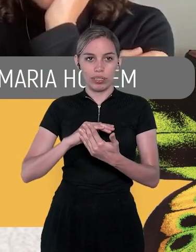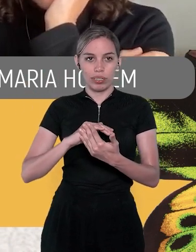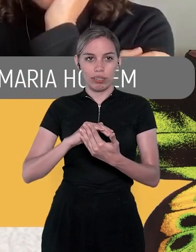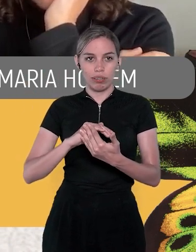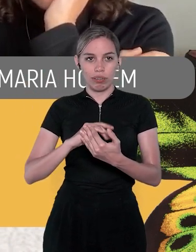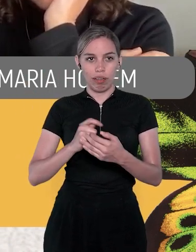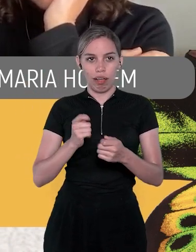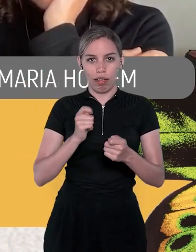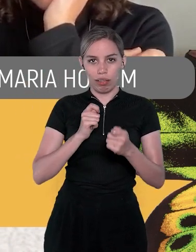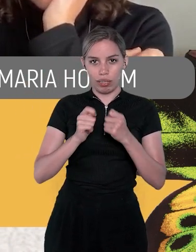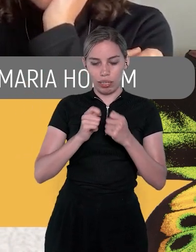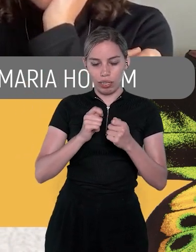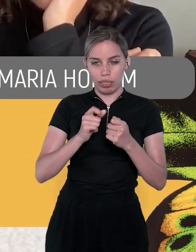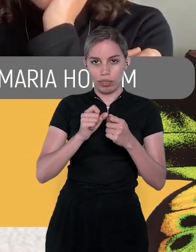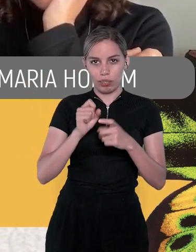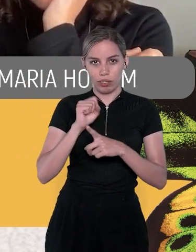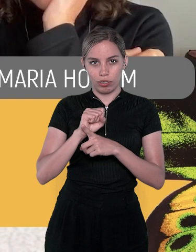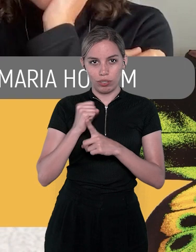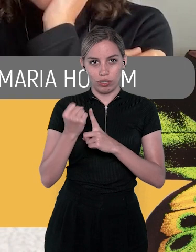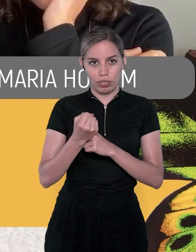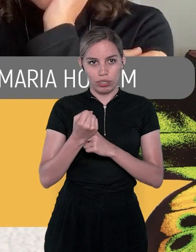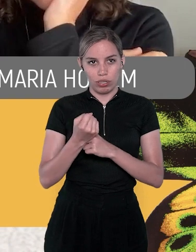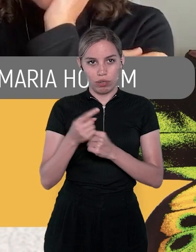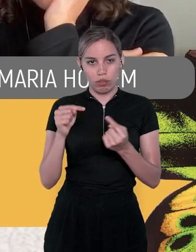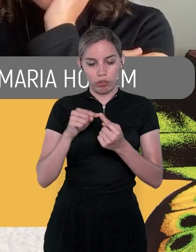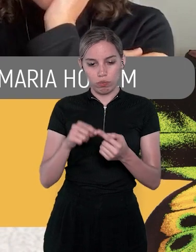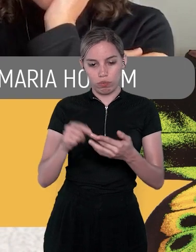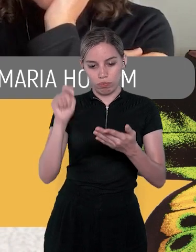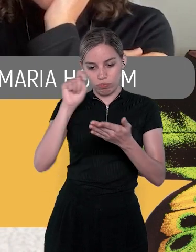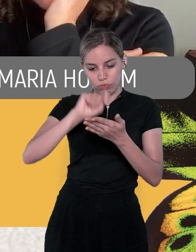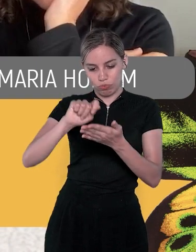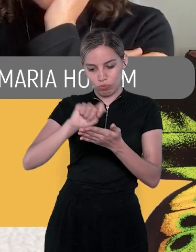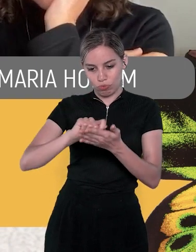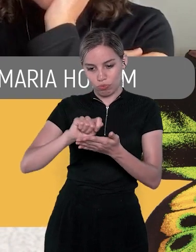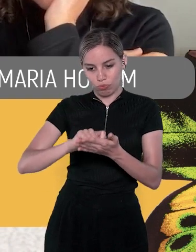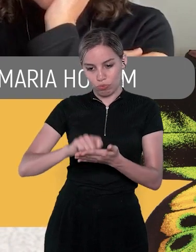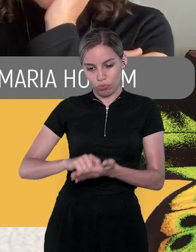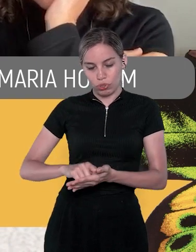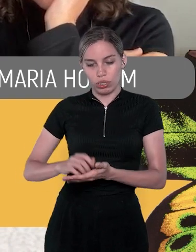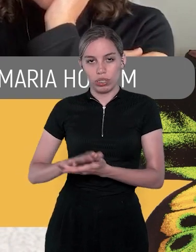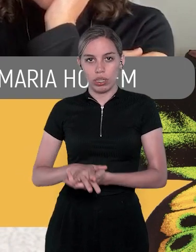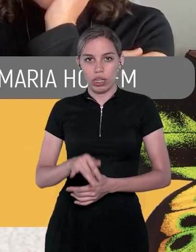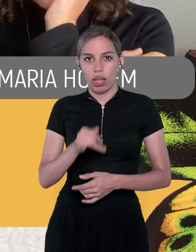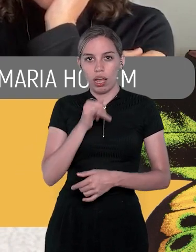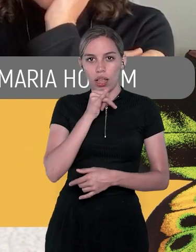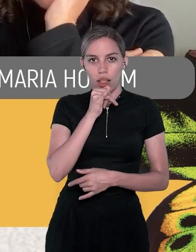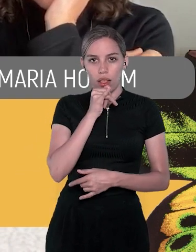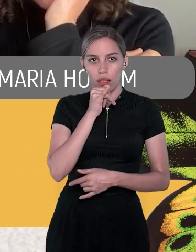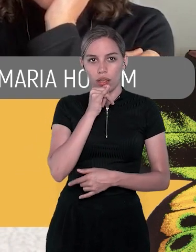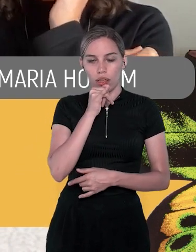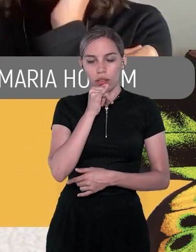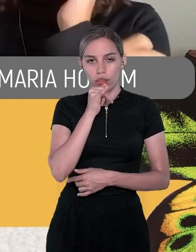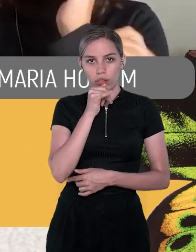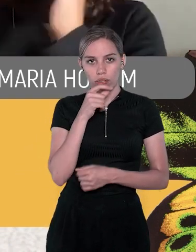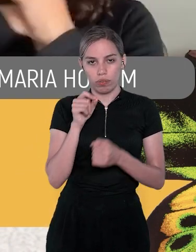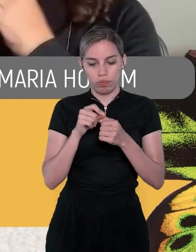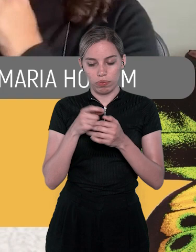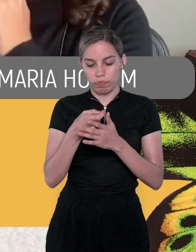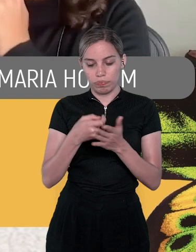molde, e aí você pega o molde e preenche todo dia, toda vez que você vai publicar um artigo